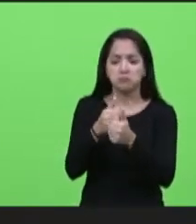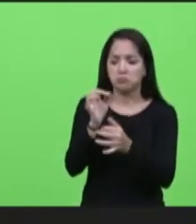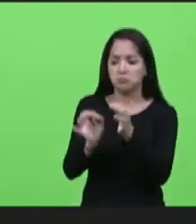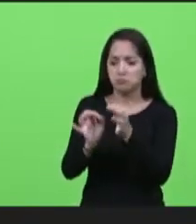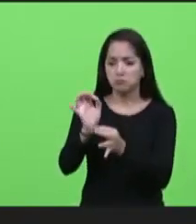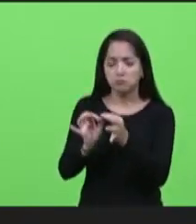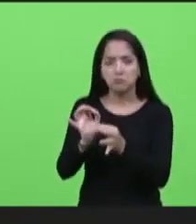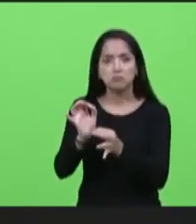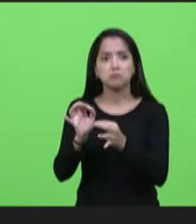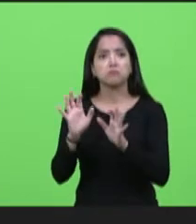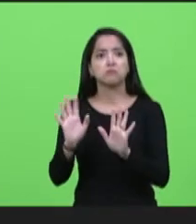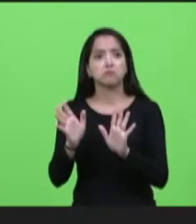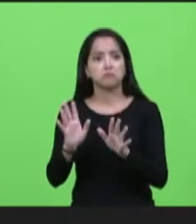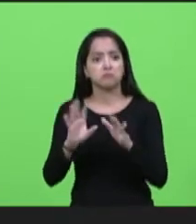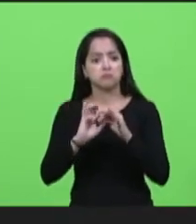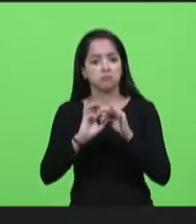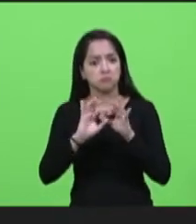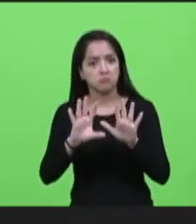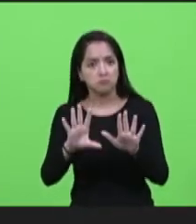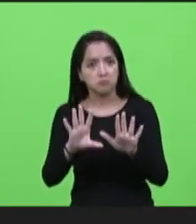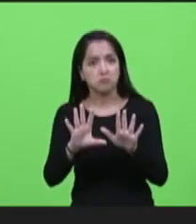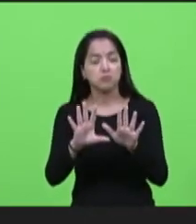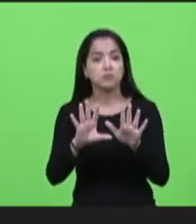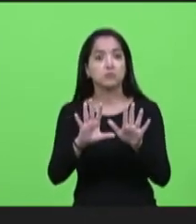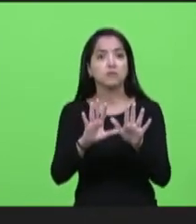para terminar a licitação.